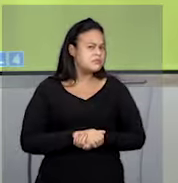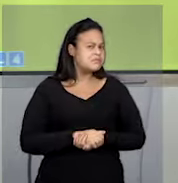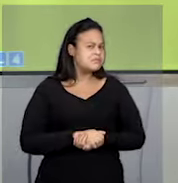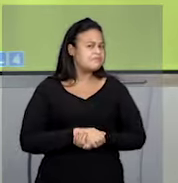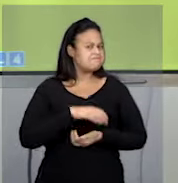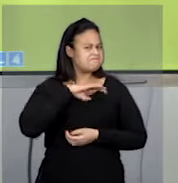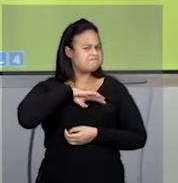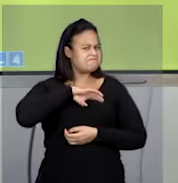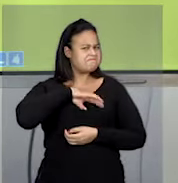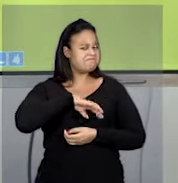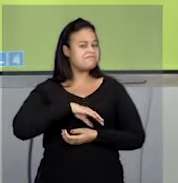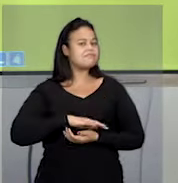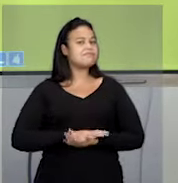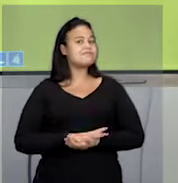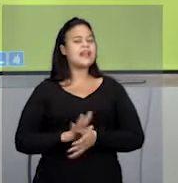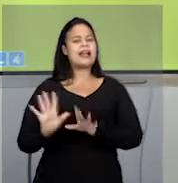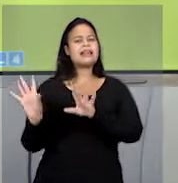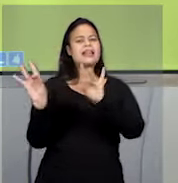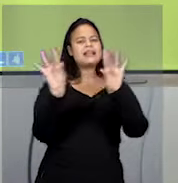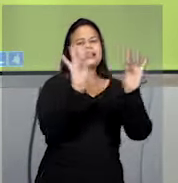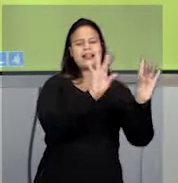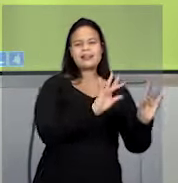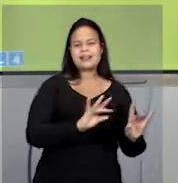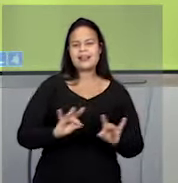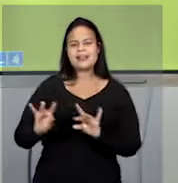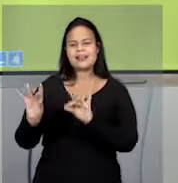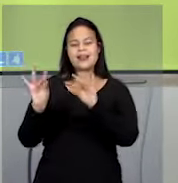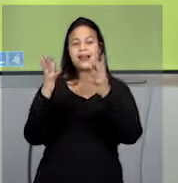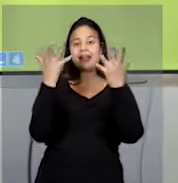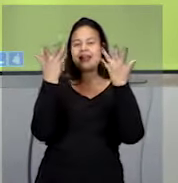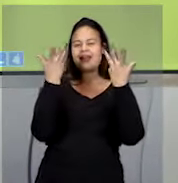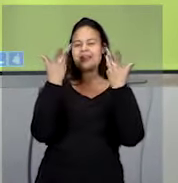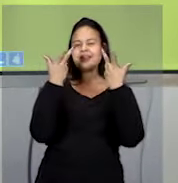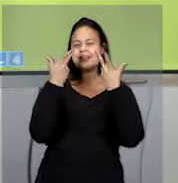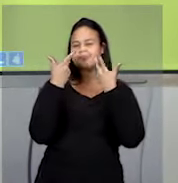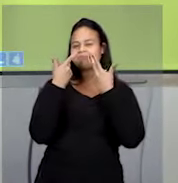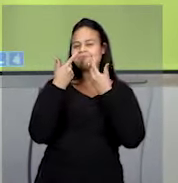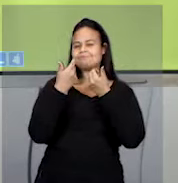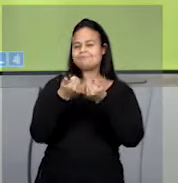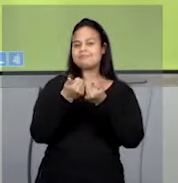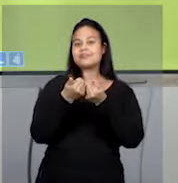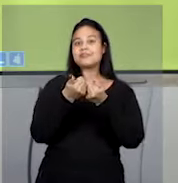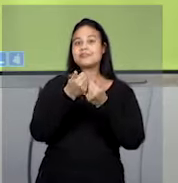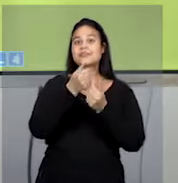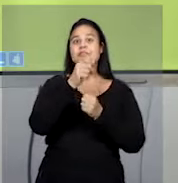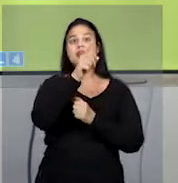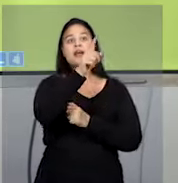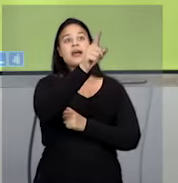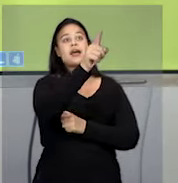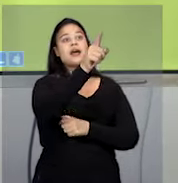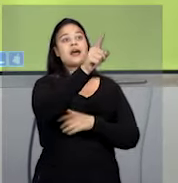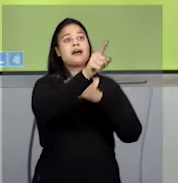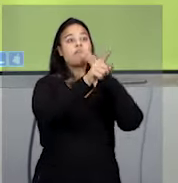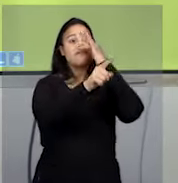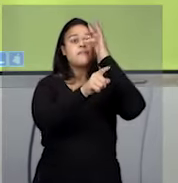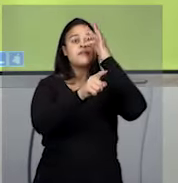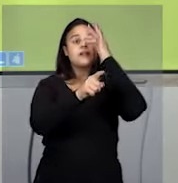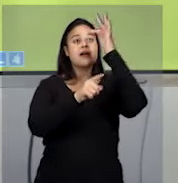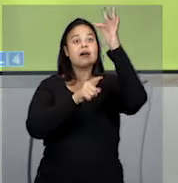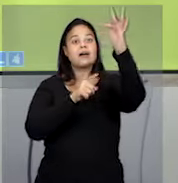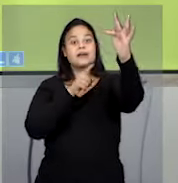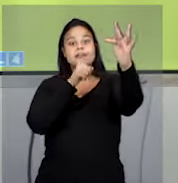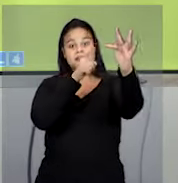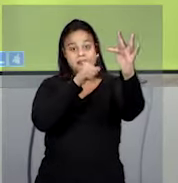Vou fazer uma colagem bem bonita com aquelas flores